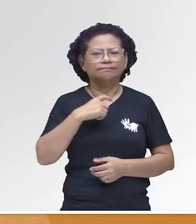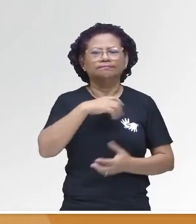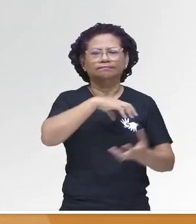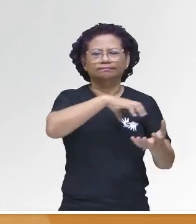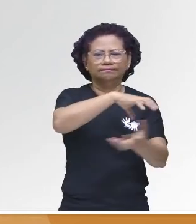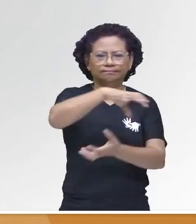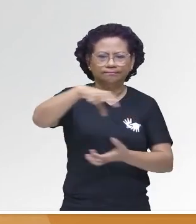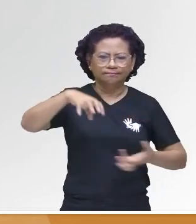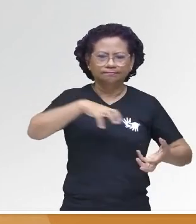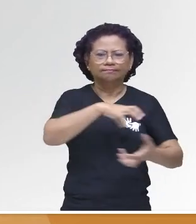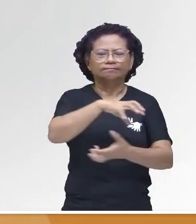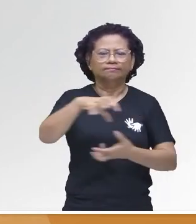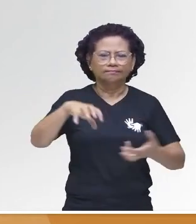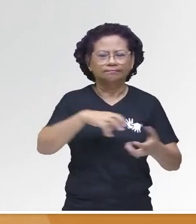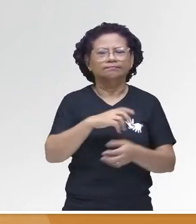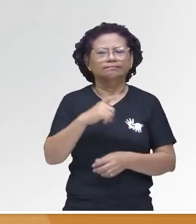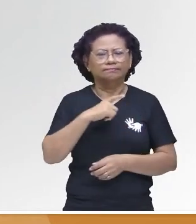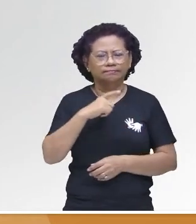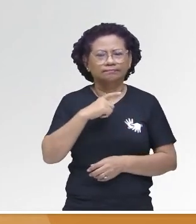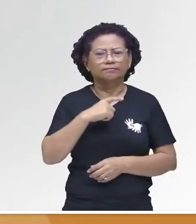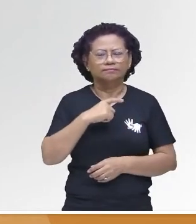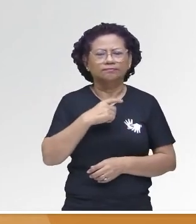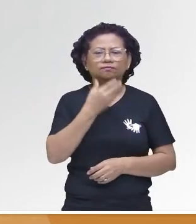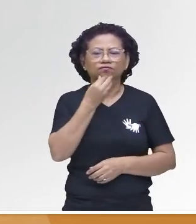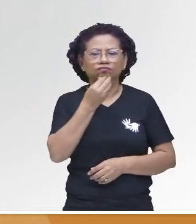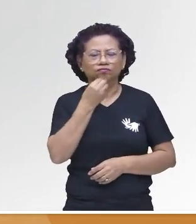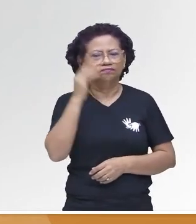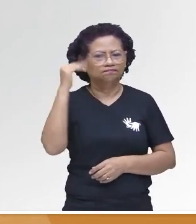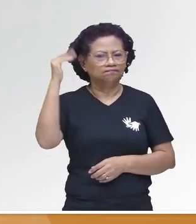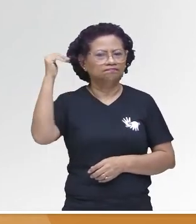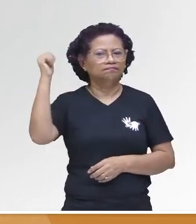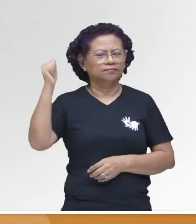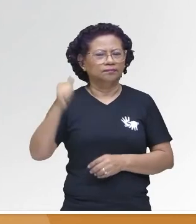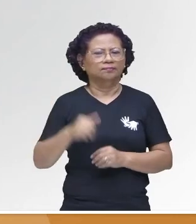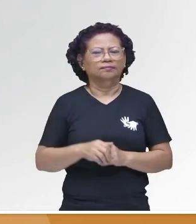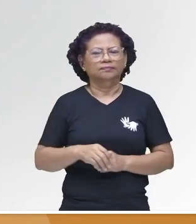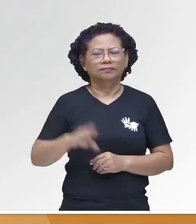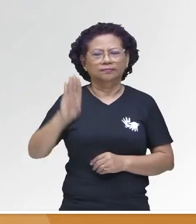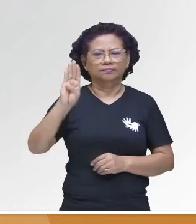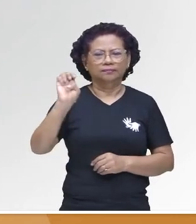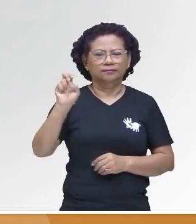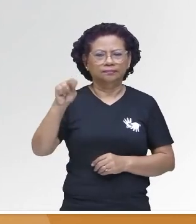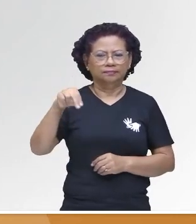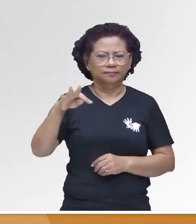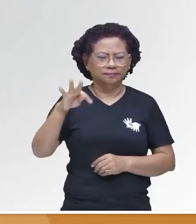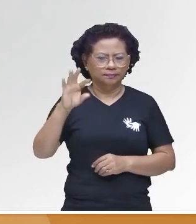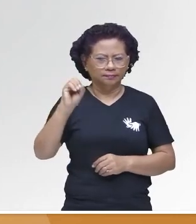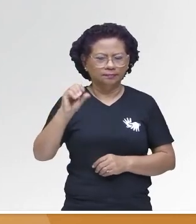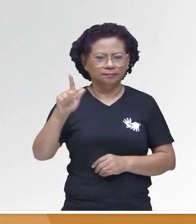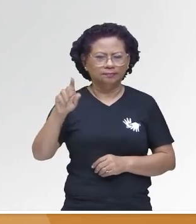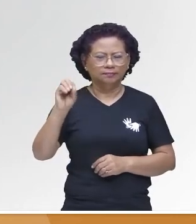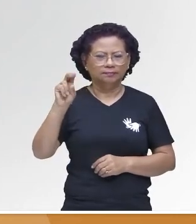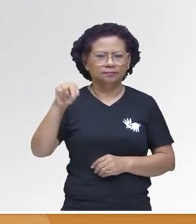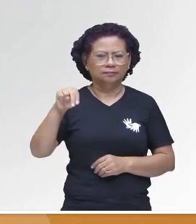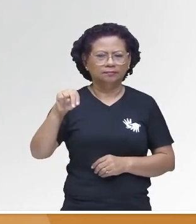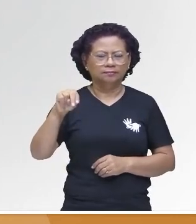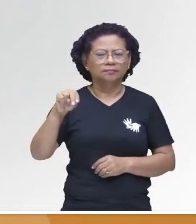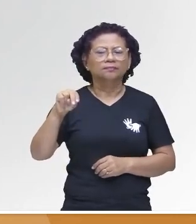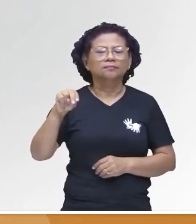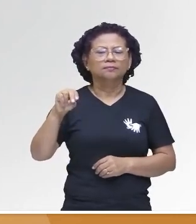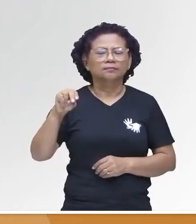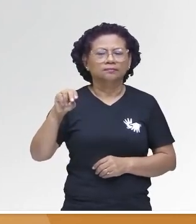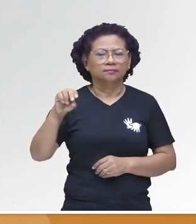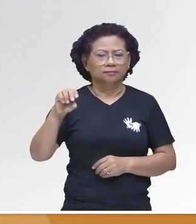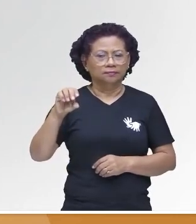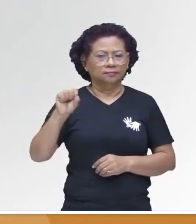um dos grandes líderes dessa revolução, o Bento Gonçalves, que foi o cara, um grande general, um estadista, foi o